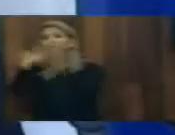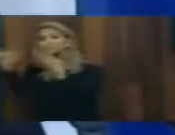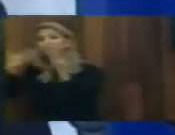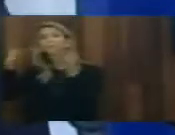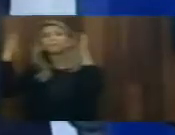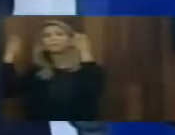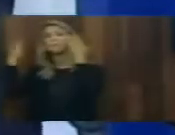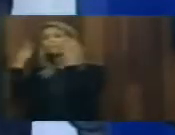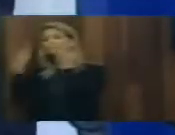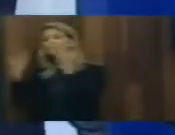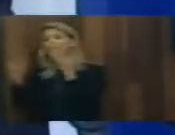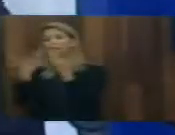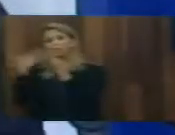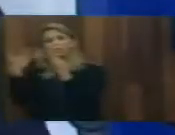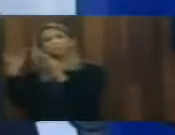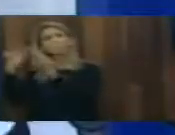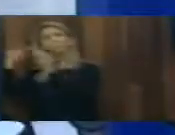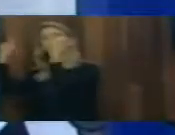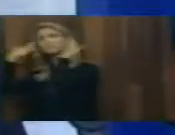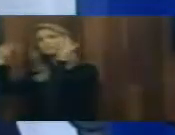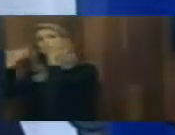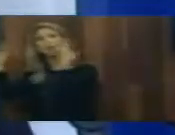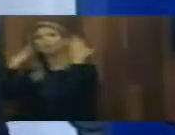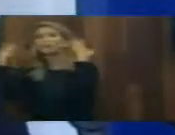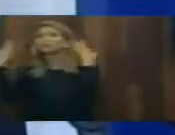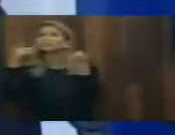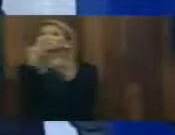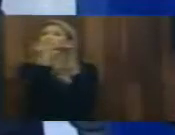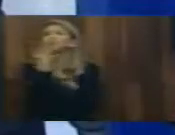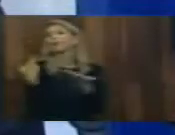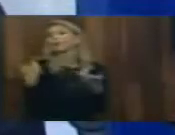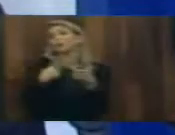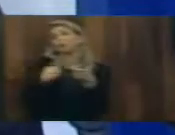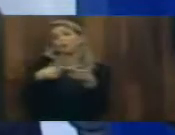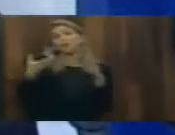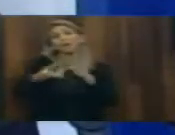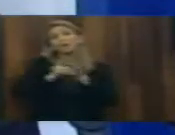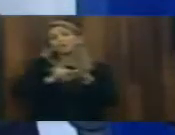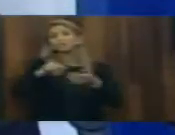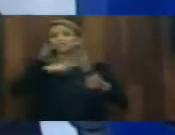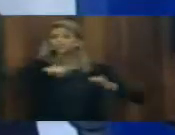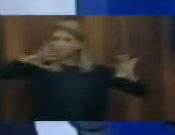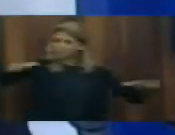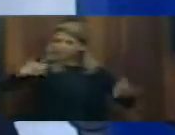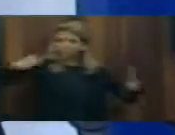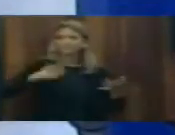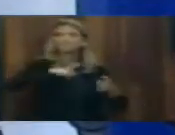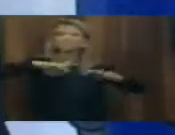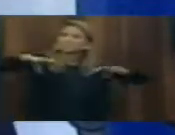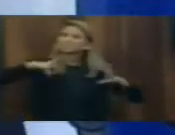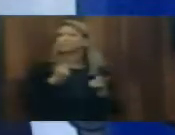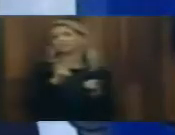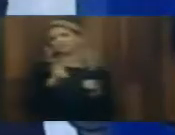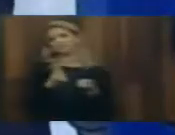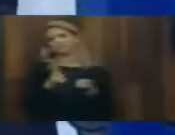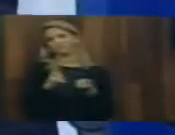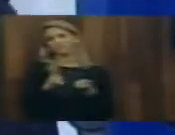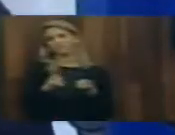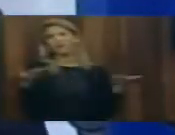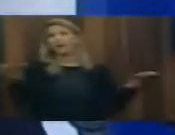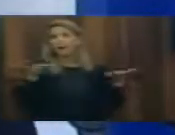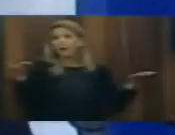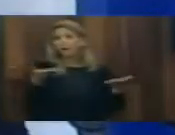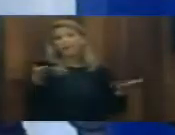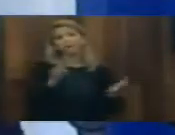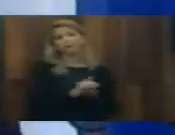psicólogo, aonde nós encontramos para confraternizar, porque tudo é válido nesse momento dessas pessoas que